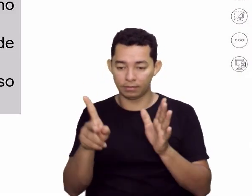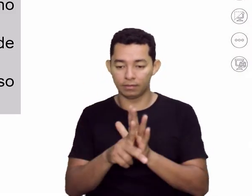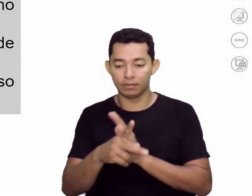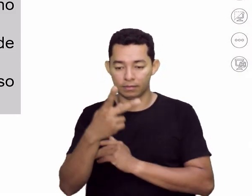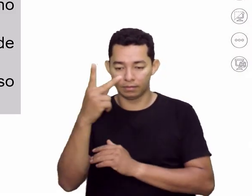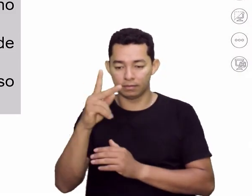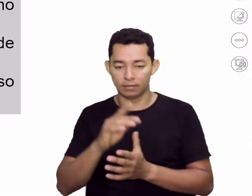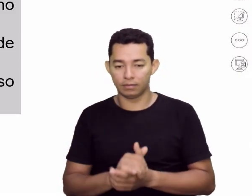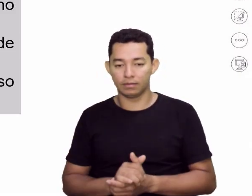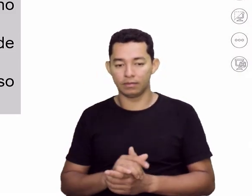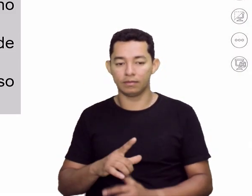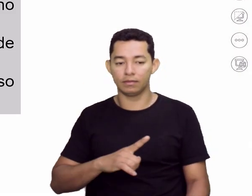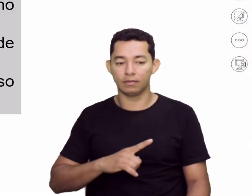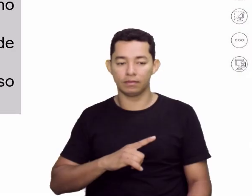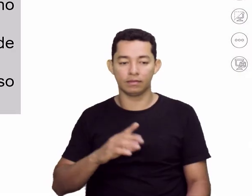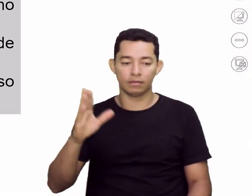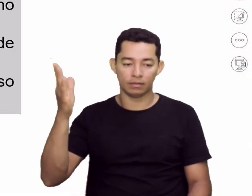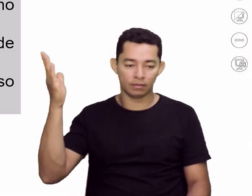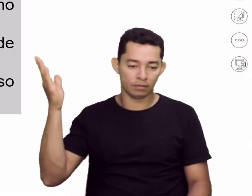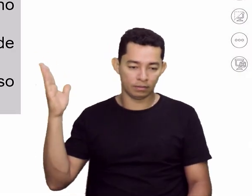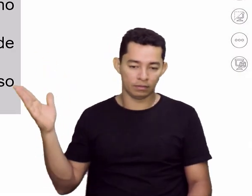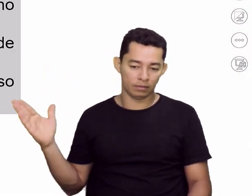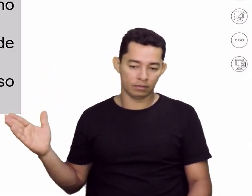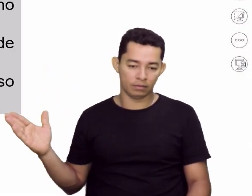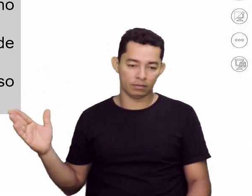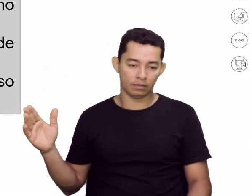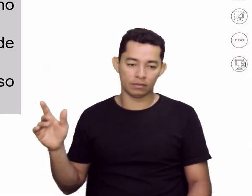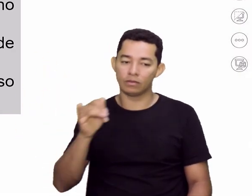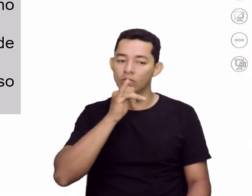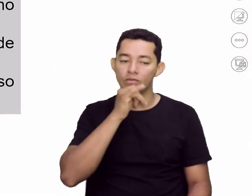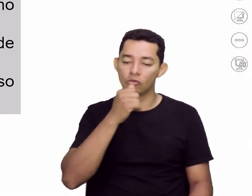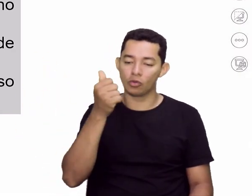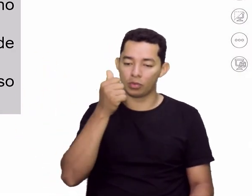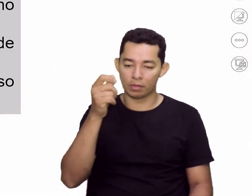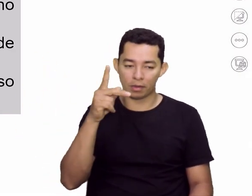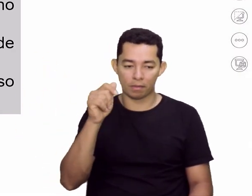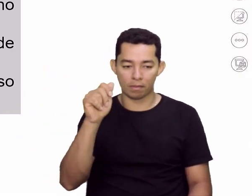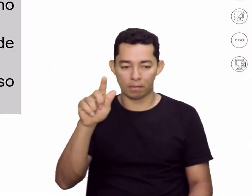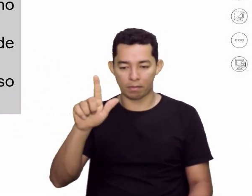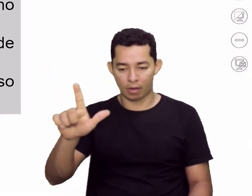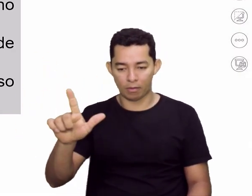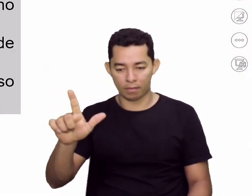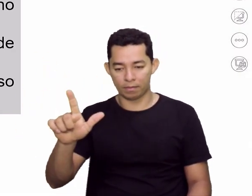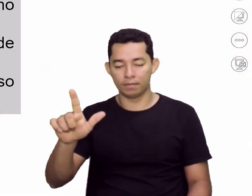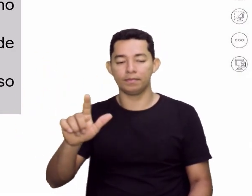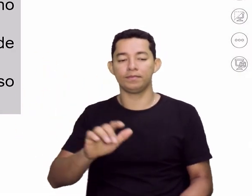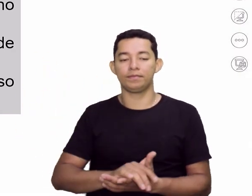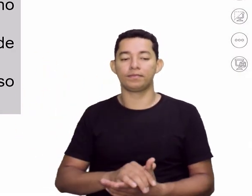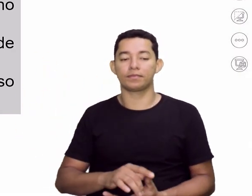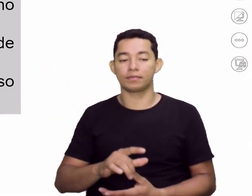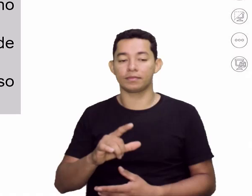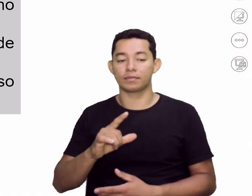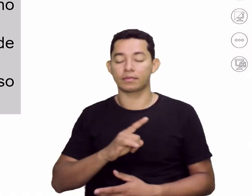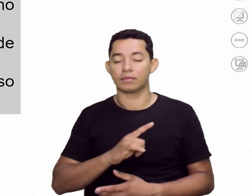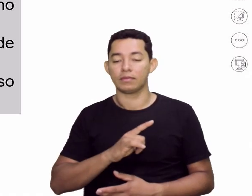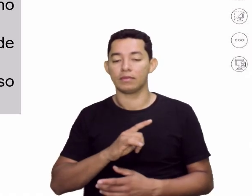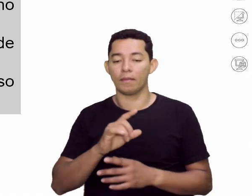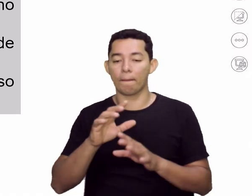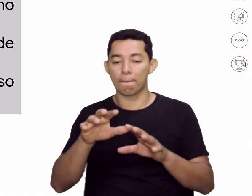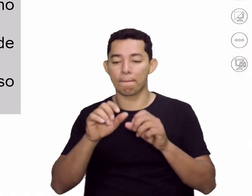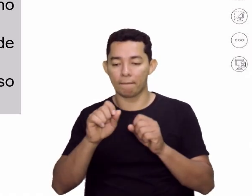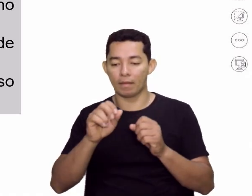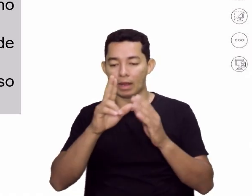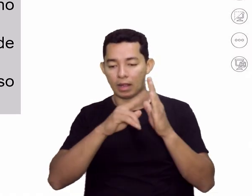tem aqui o Paul Cézanne, que ele se concentrou na estrutura das figuras pictóricas.